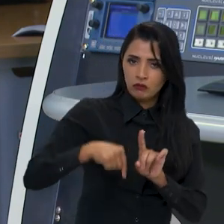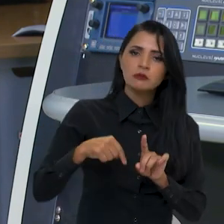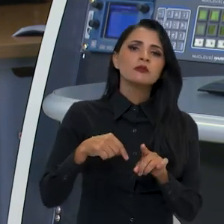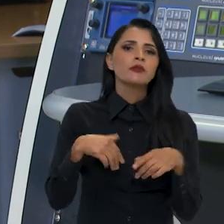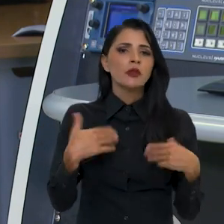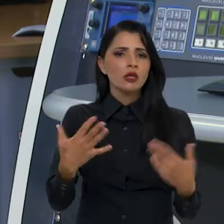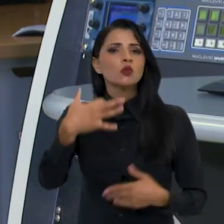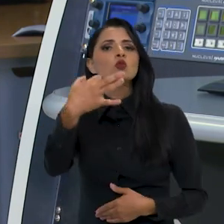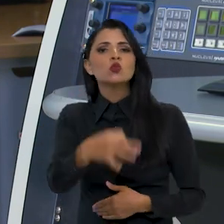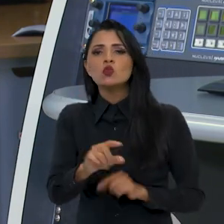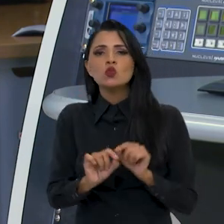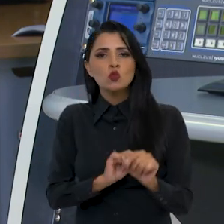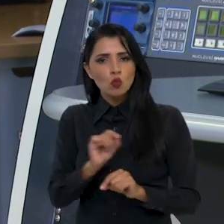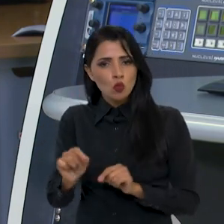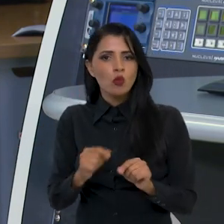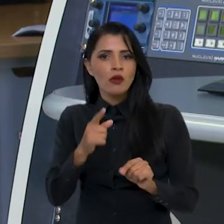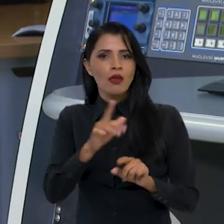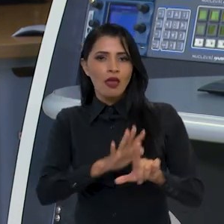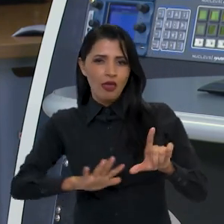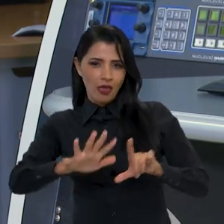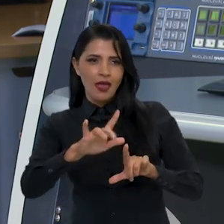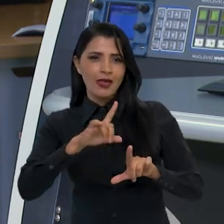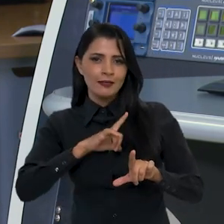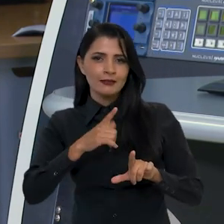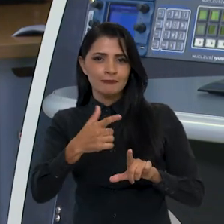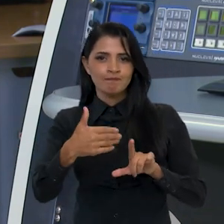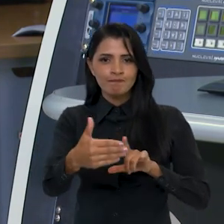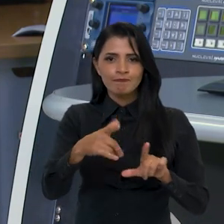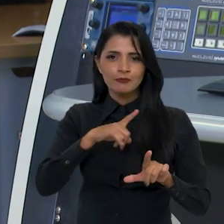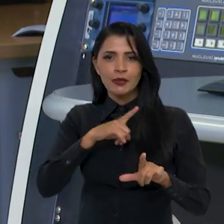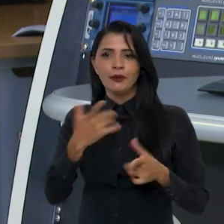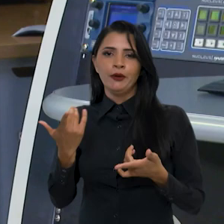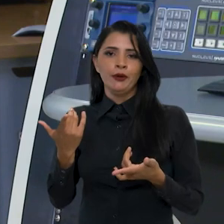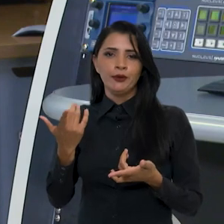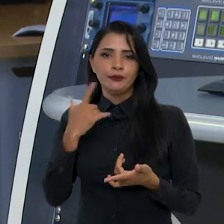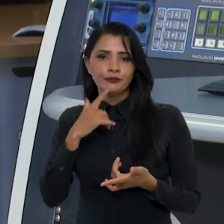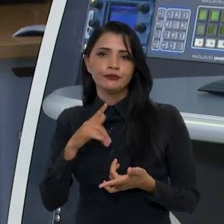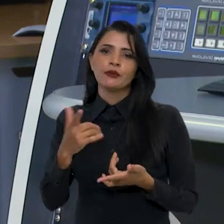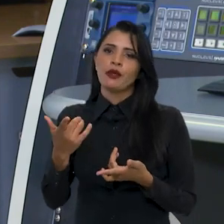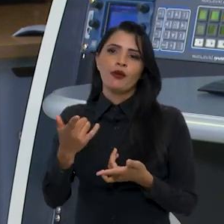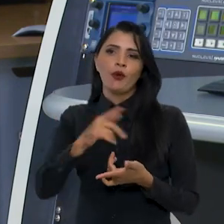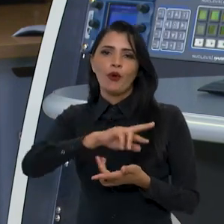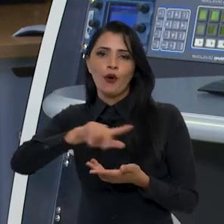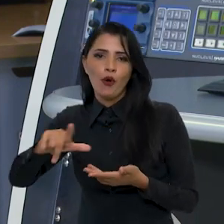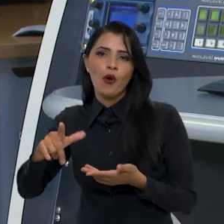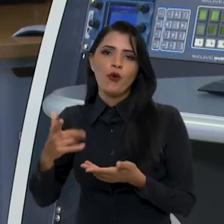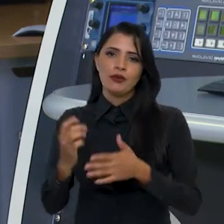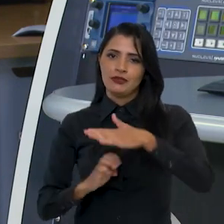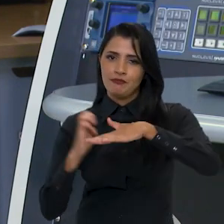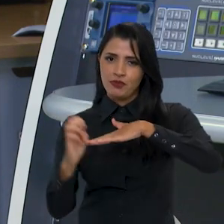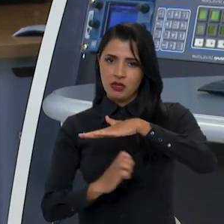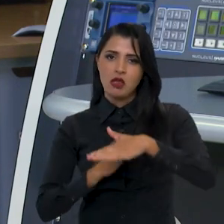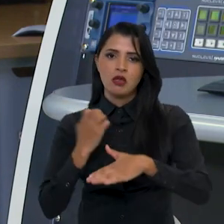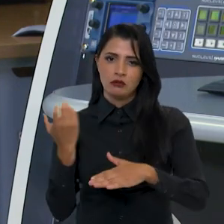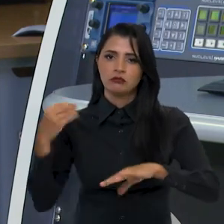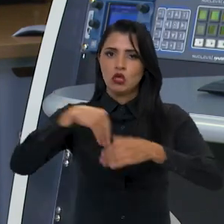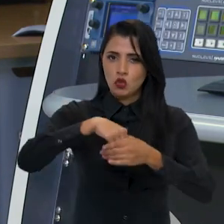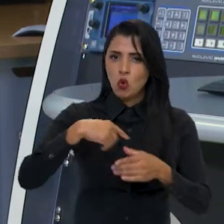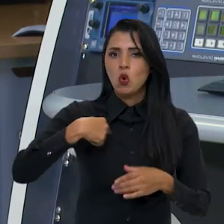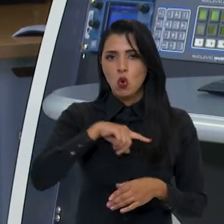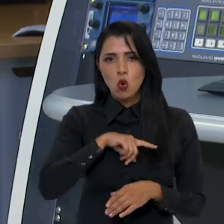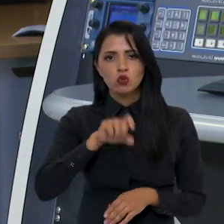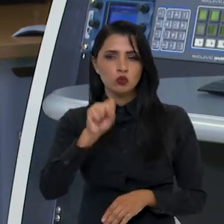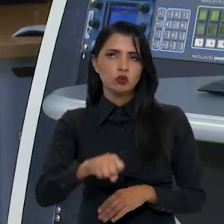Então, certamente, a interface com as operadoras faz parte, está no nosso radar,